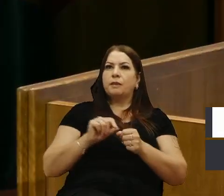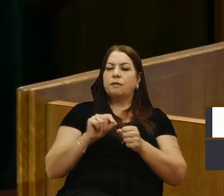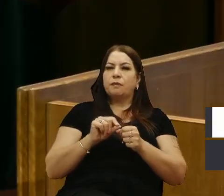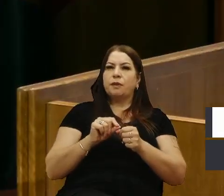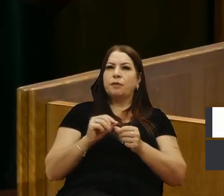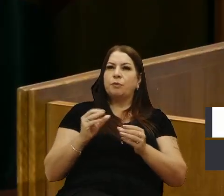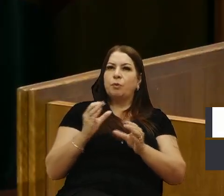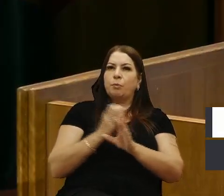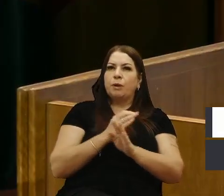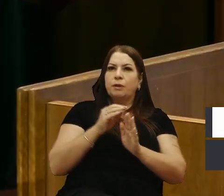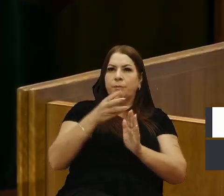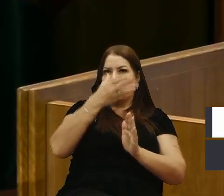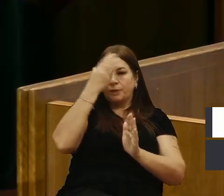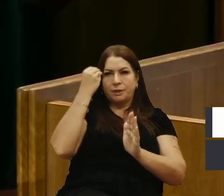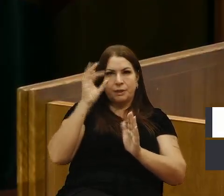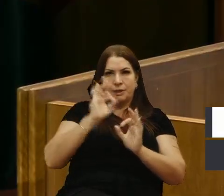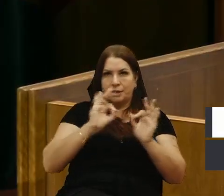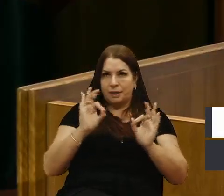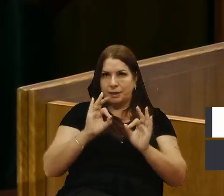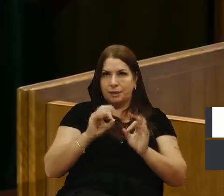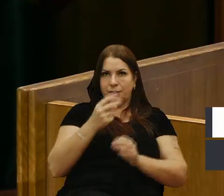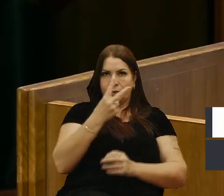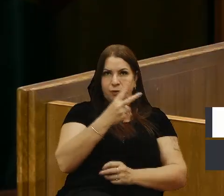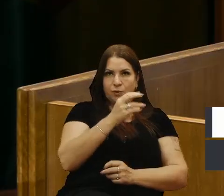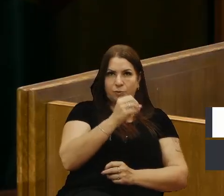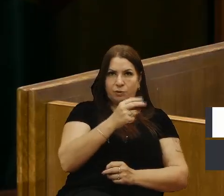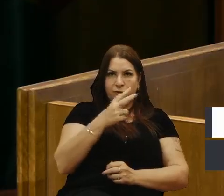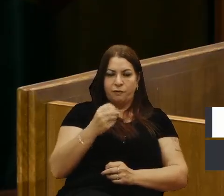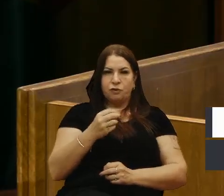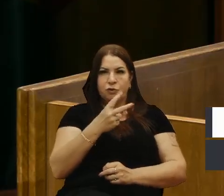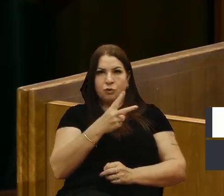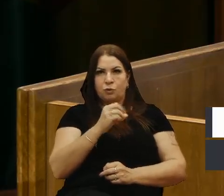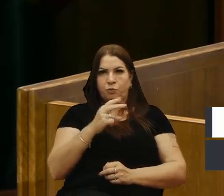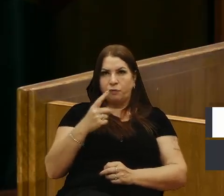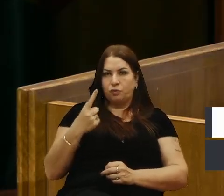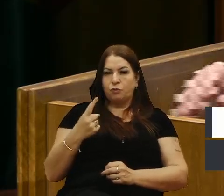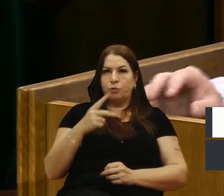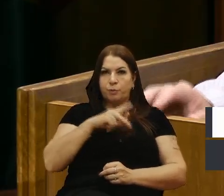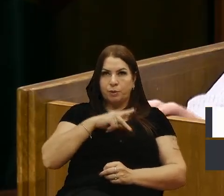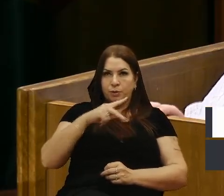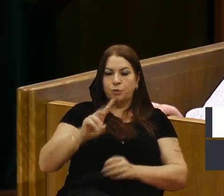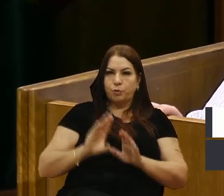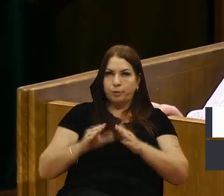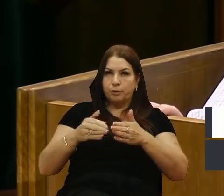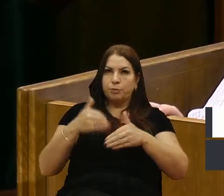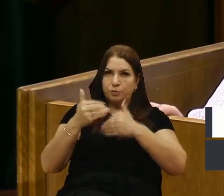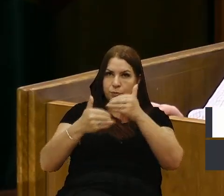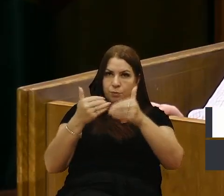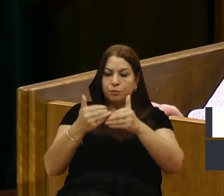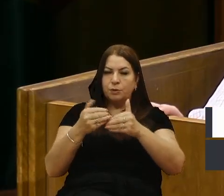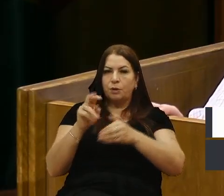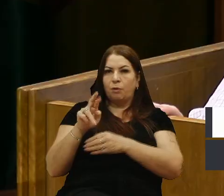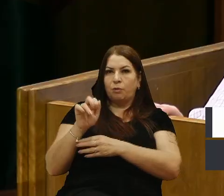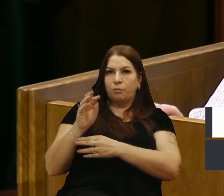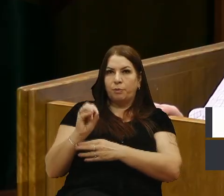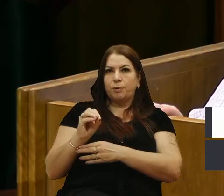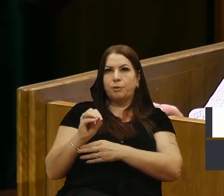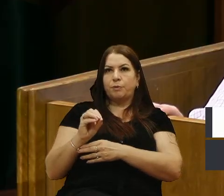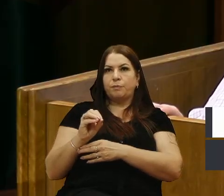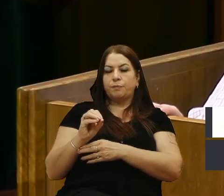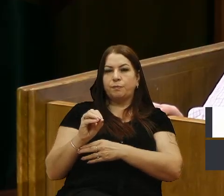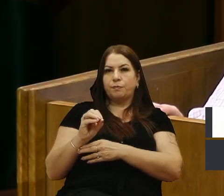aqui, para não esquecer de nada, entre 2020 e 2021, como presidente da Comissão de Desenvolvimento Urbano